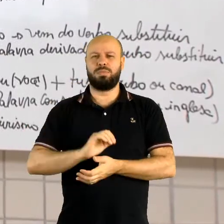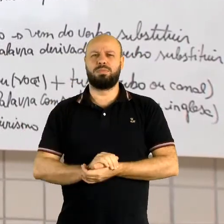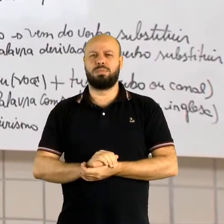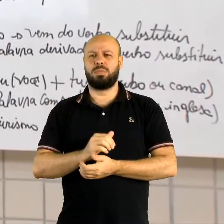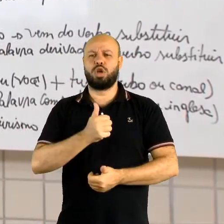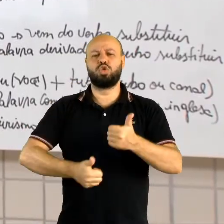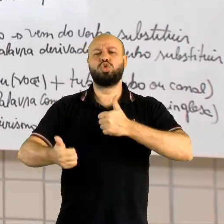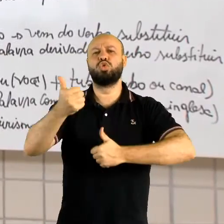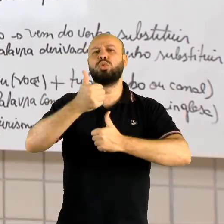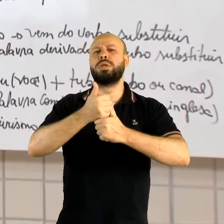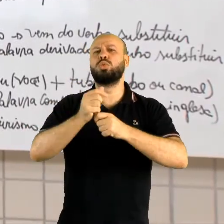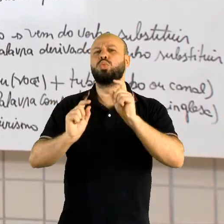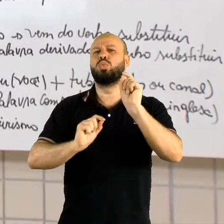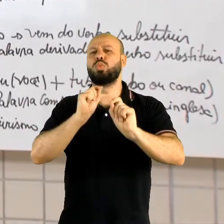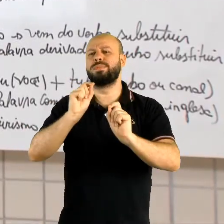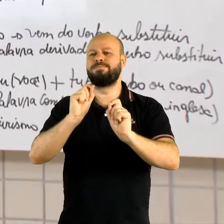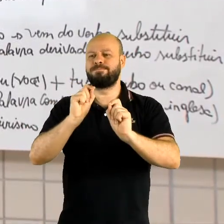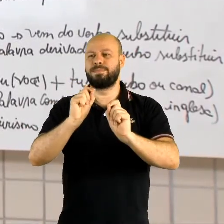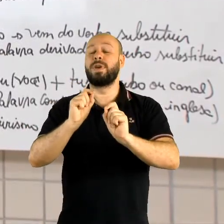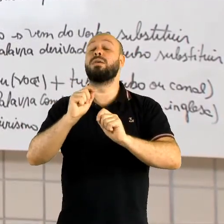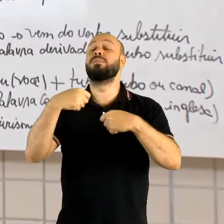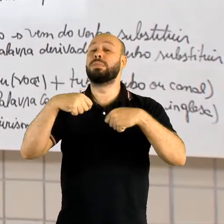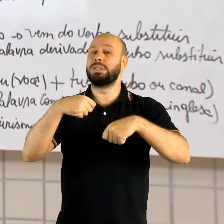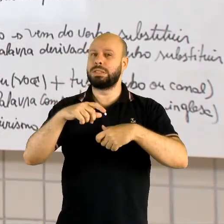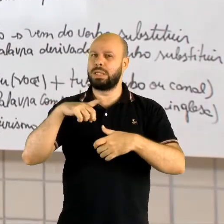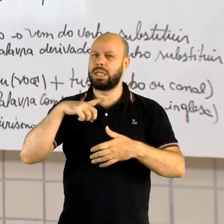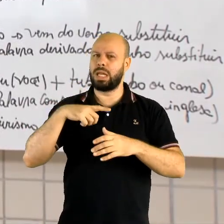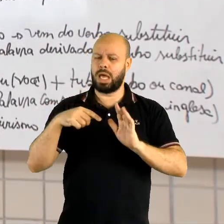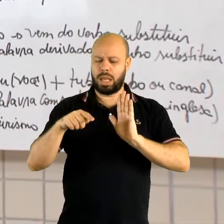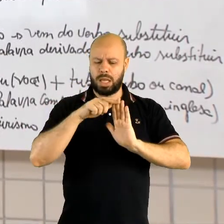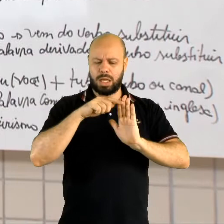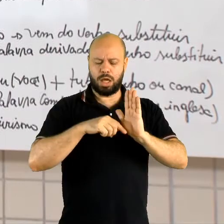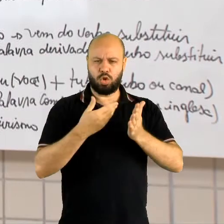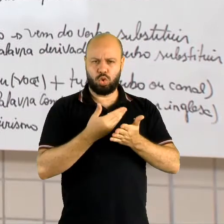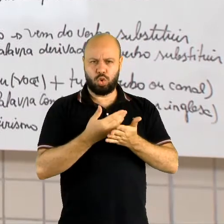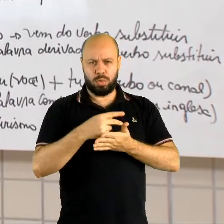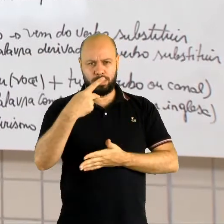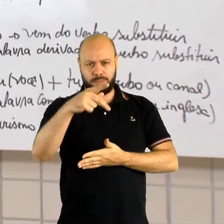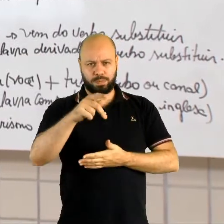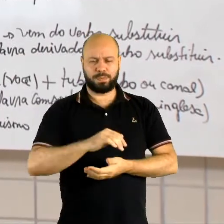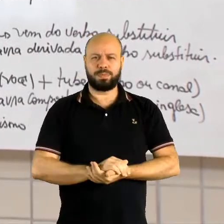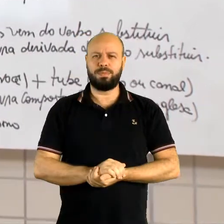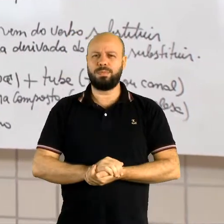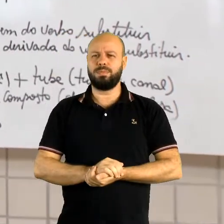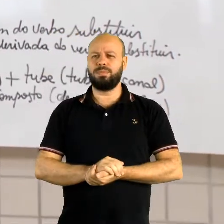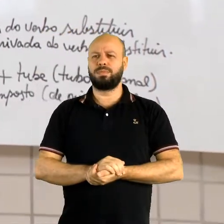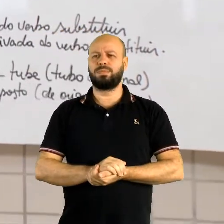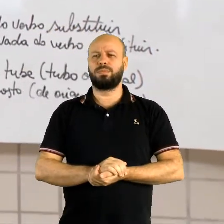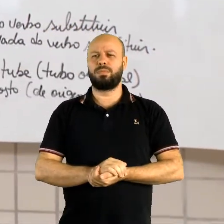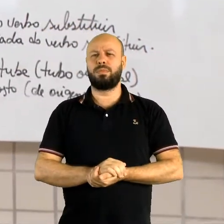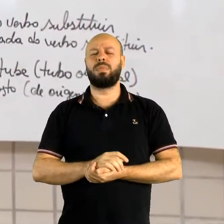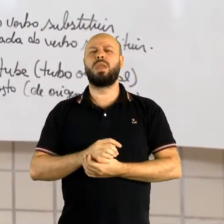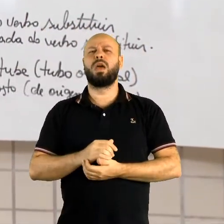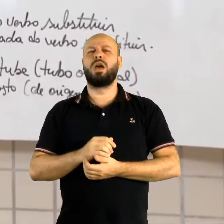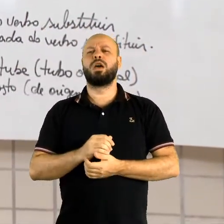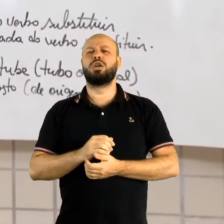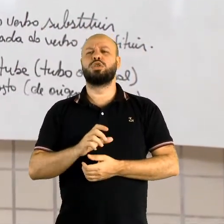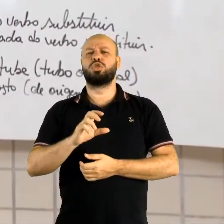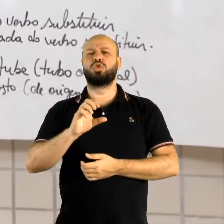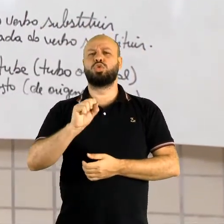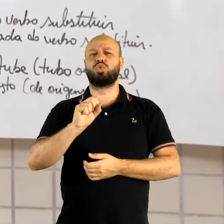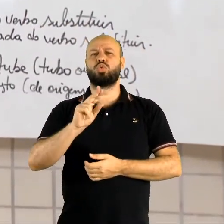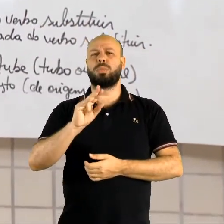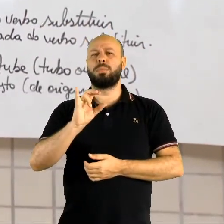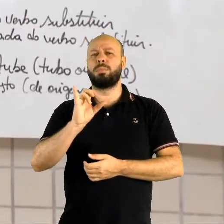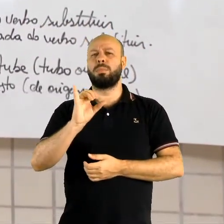Substituição é uma outra questão que vocês também têm no roteiro de vocês. Substituição vem do verbo quê?